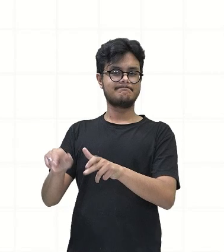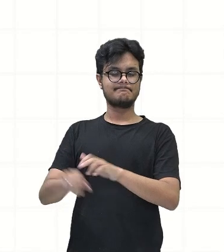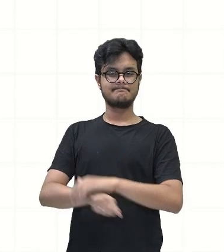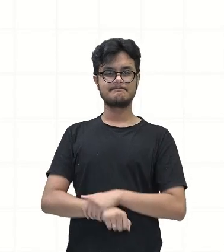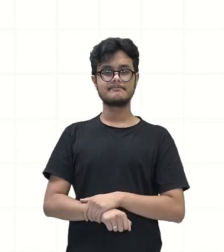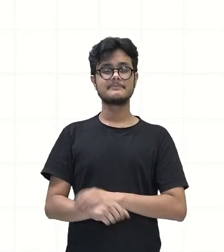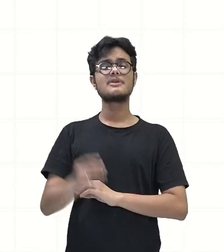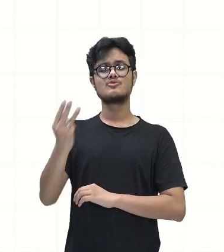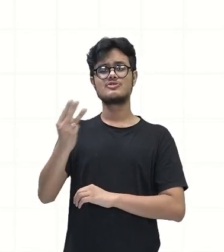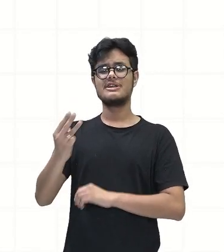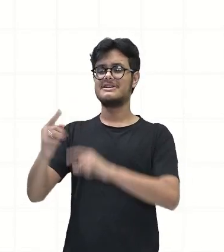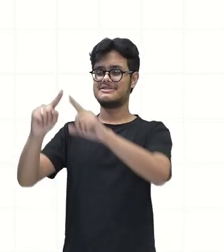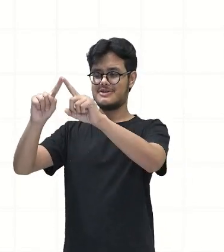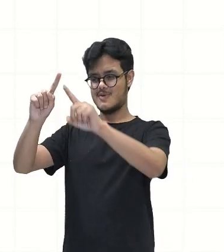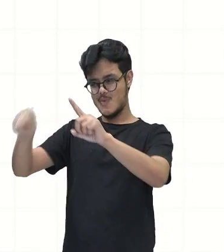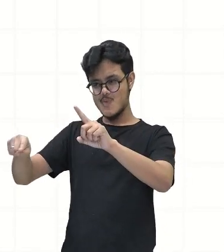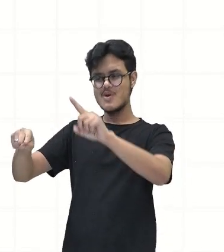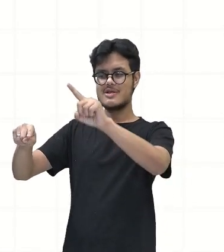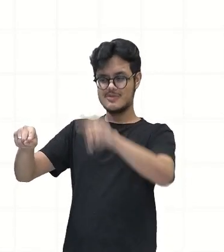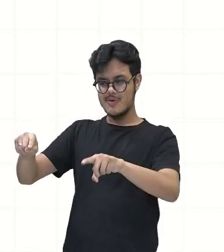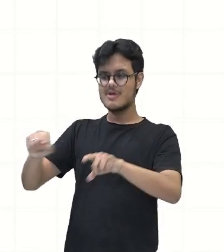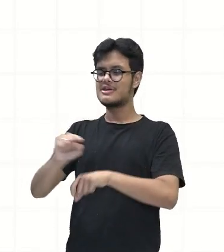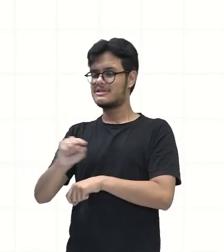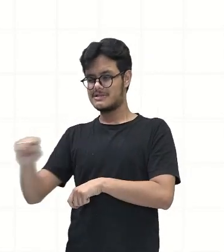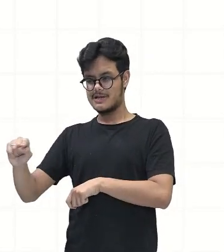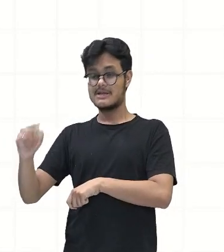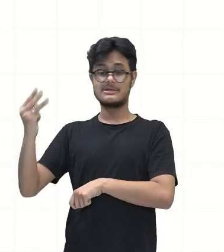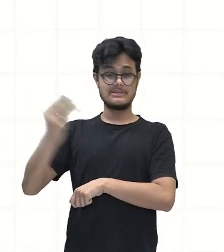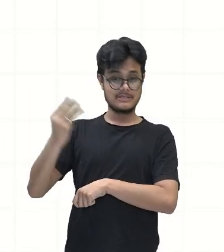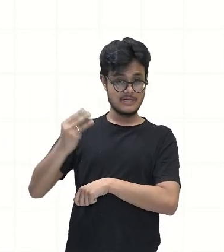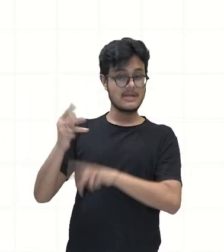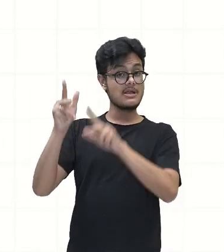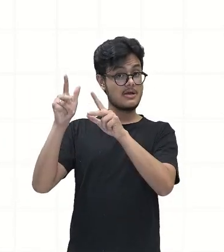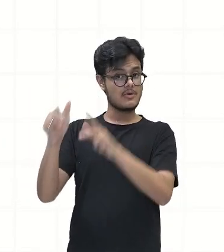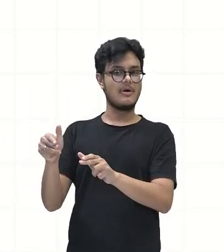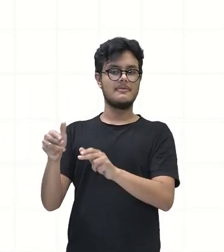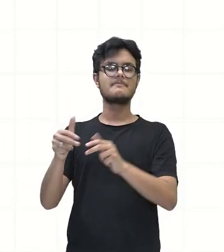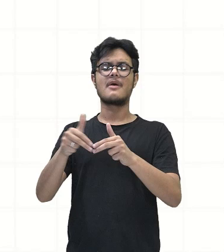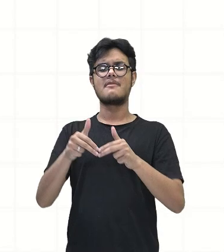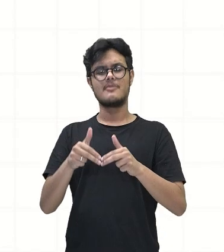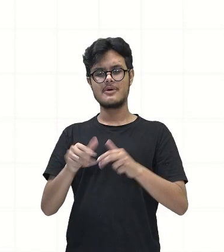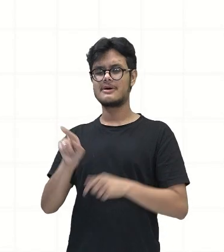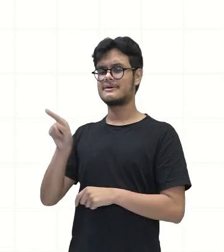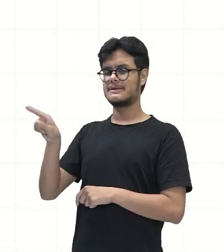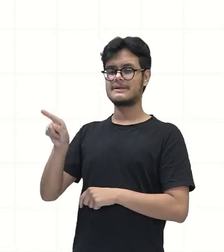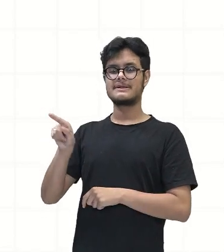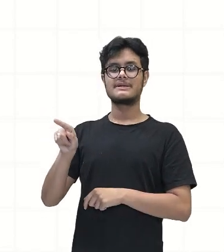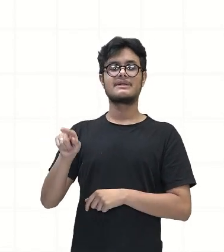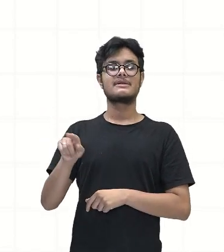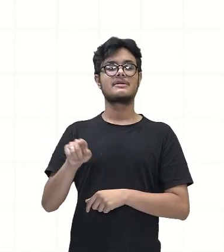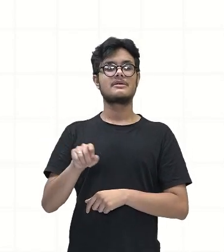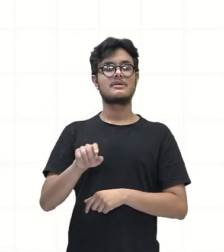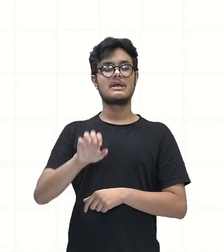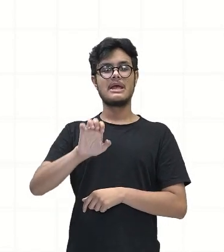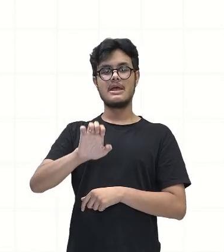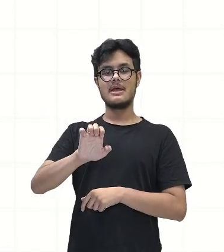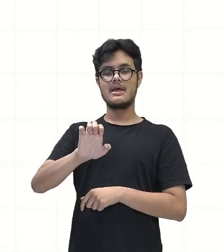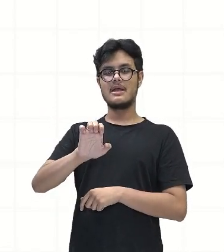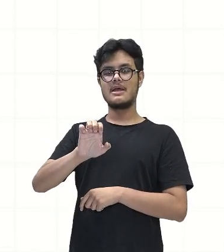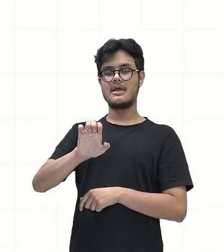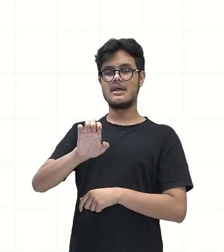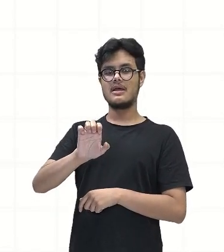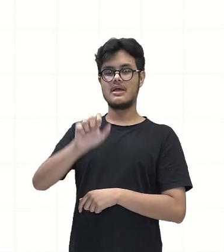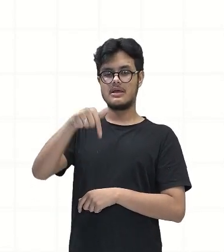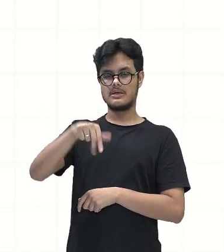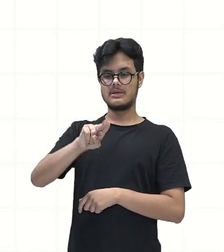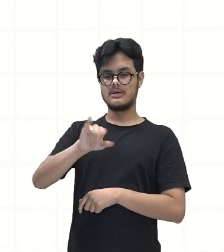3 lados também com a mesma medida. Então, por isso, eles estão aqui chamados de L, L, L,